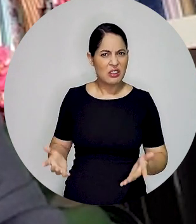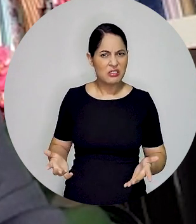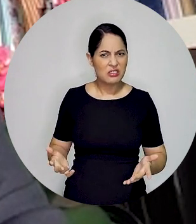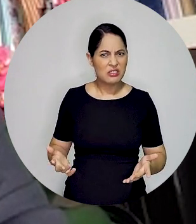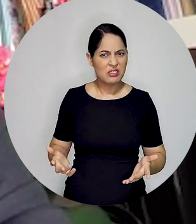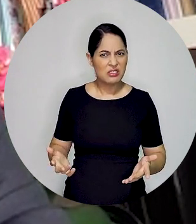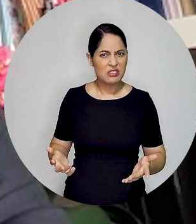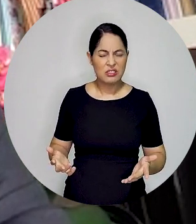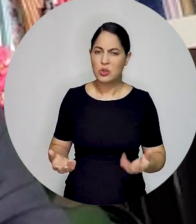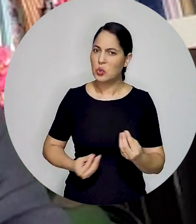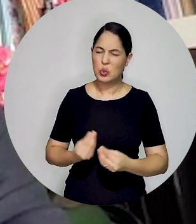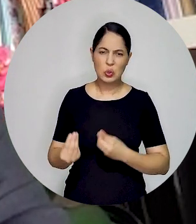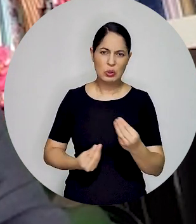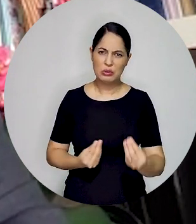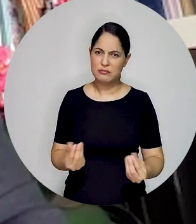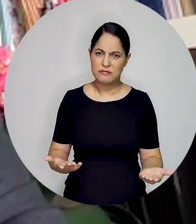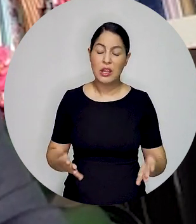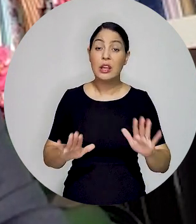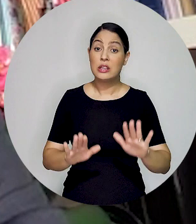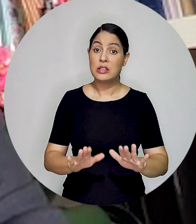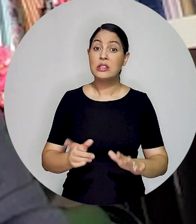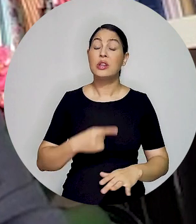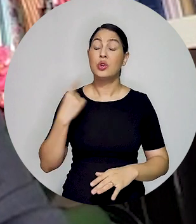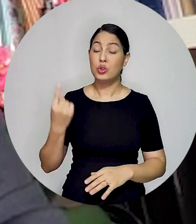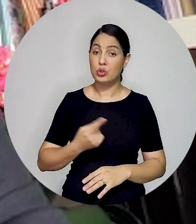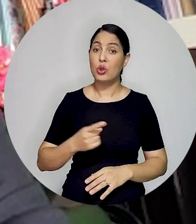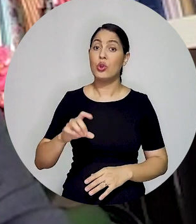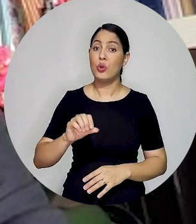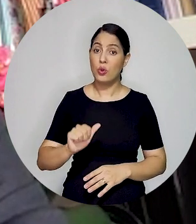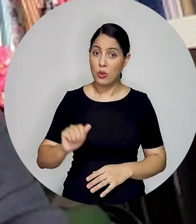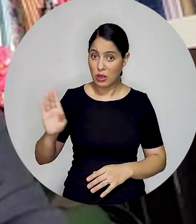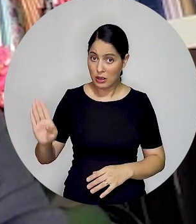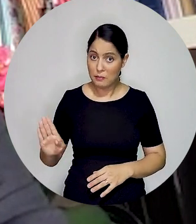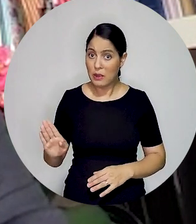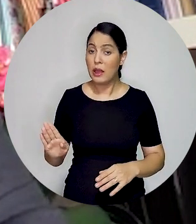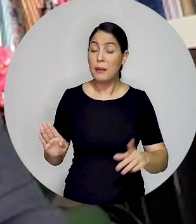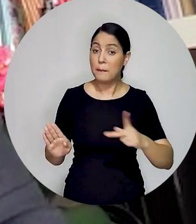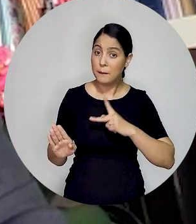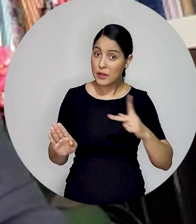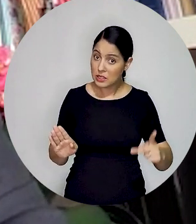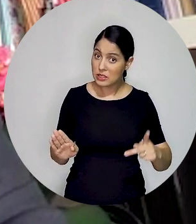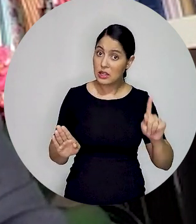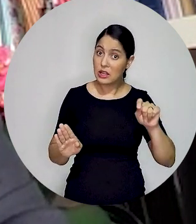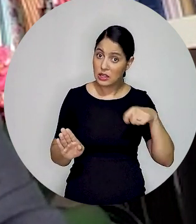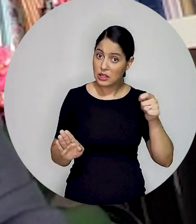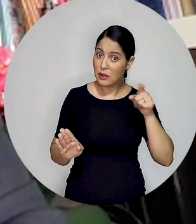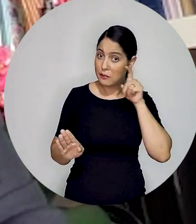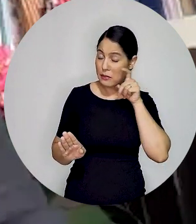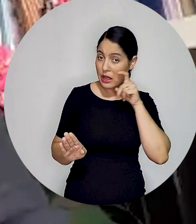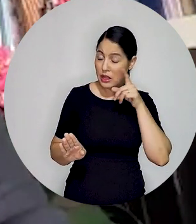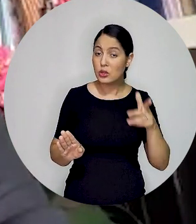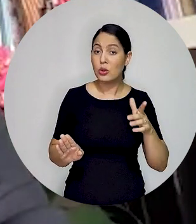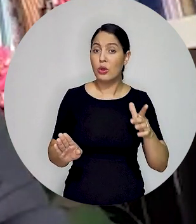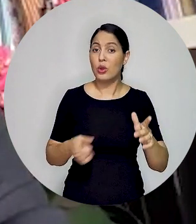extraordinário. Nós vamos ter, através da liderança do presidente Beto Simonetti e toda a sua diretoria e equipe,